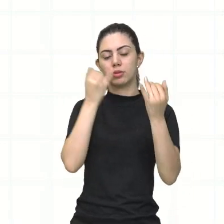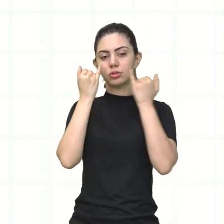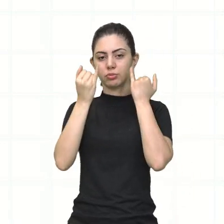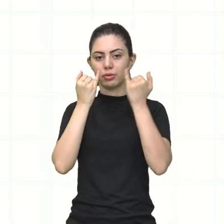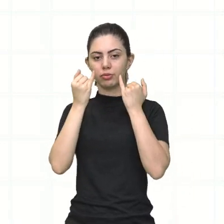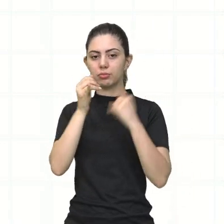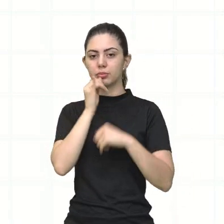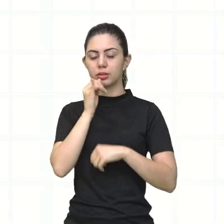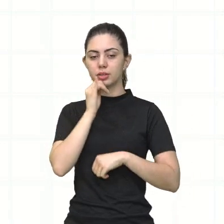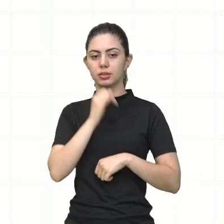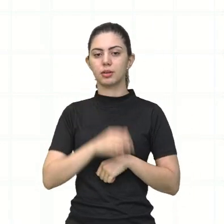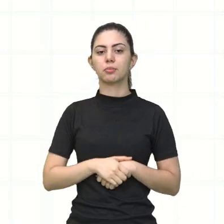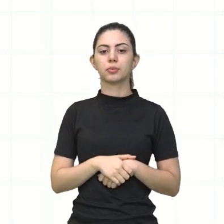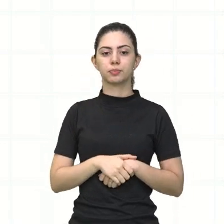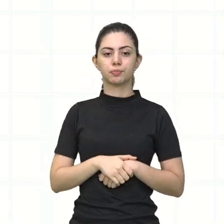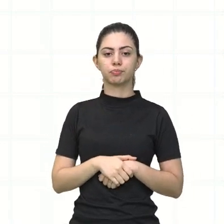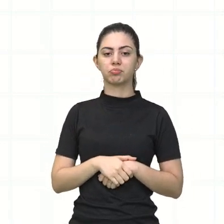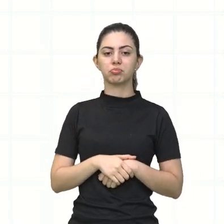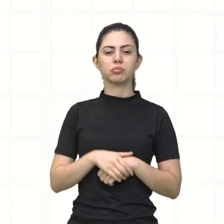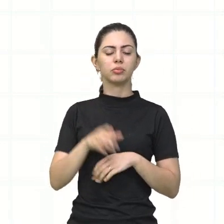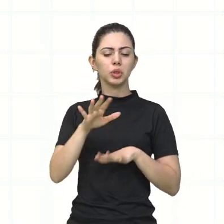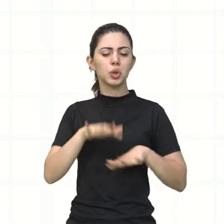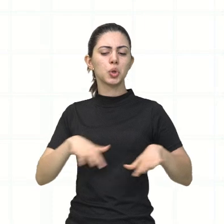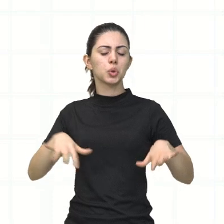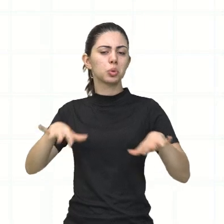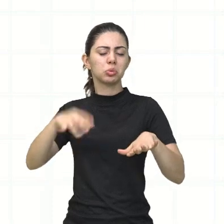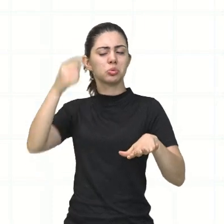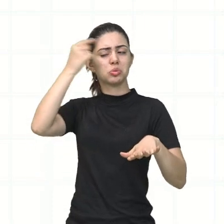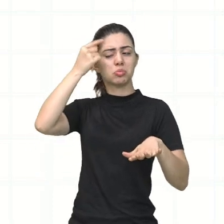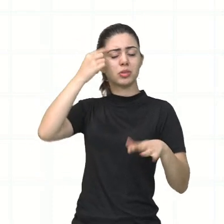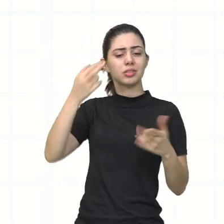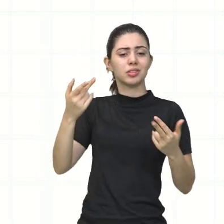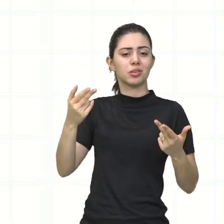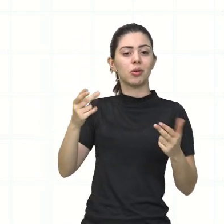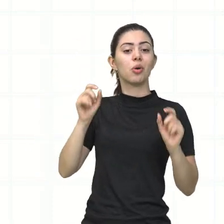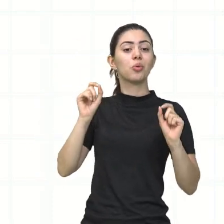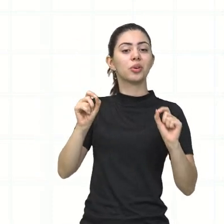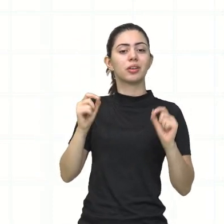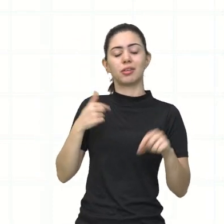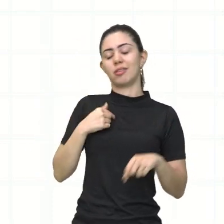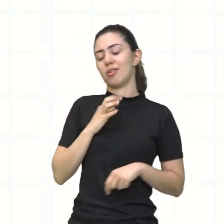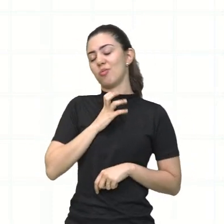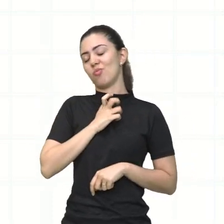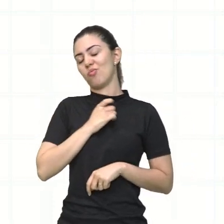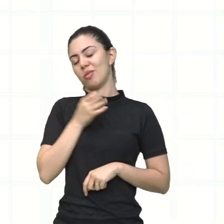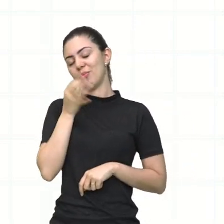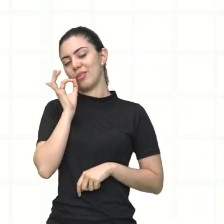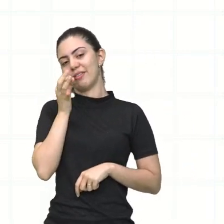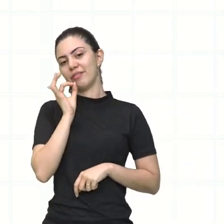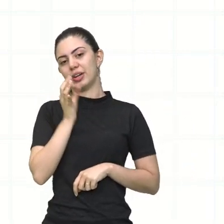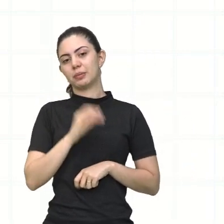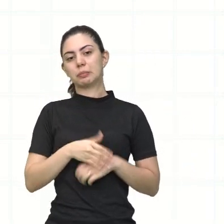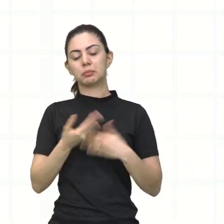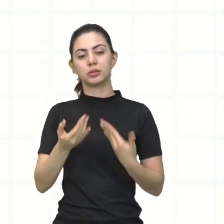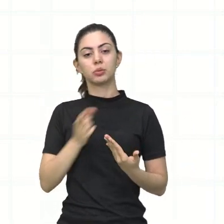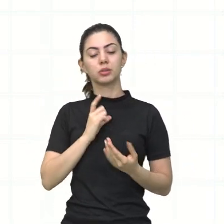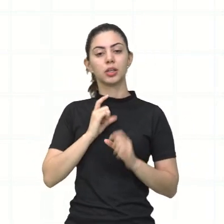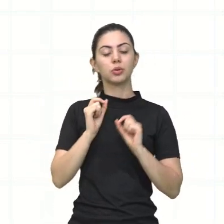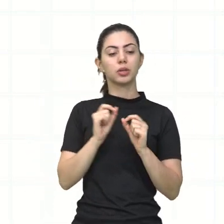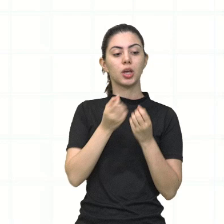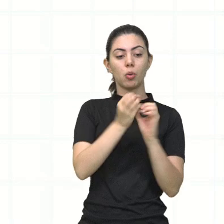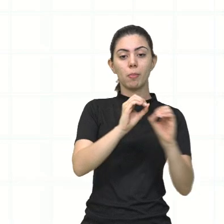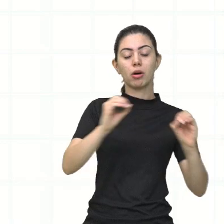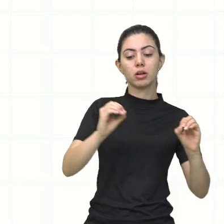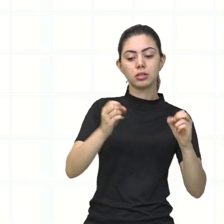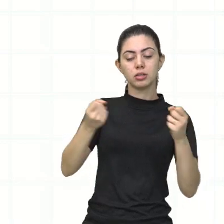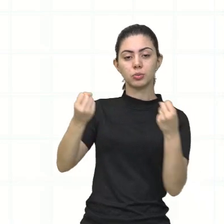Todos acham a mesma coisa, que eu amo café. Olha aqui a minha segunda oração, explicando qual é essa coisa